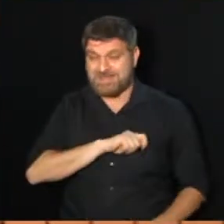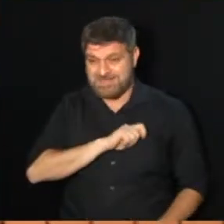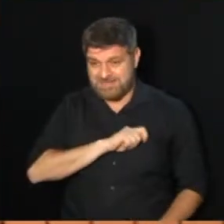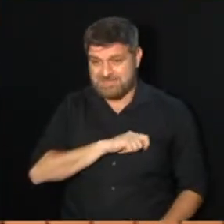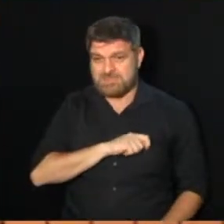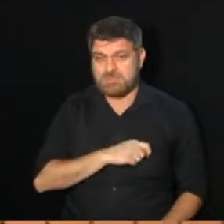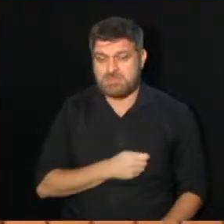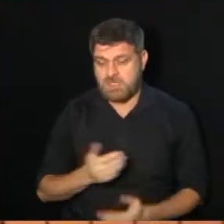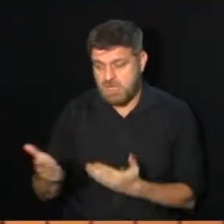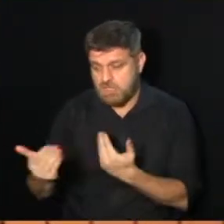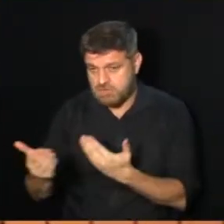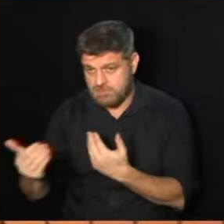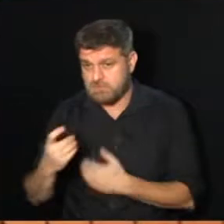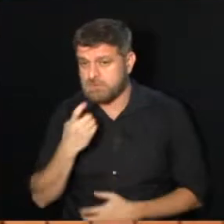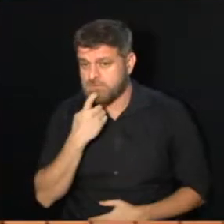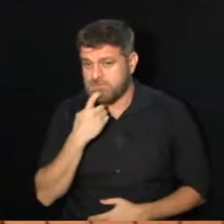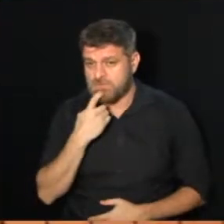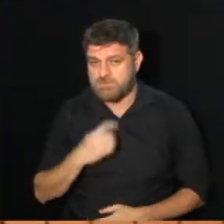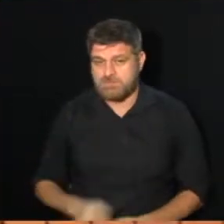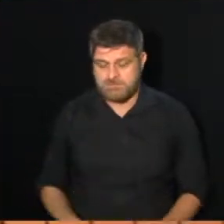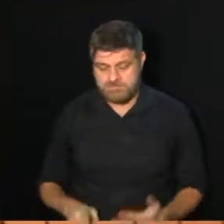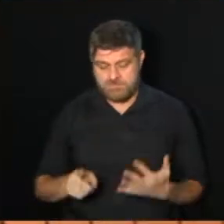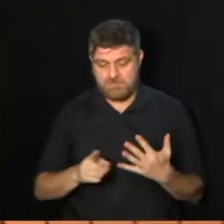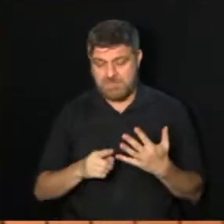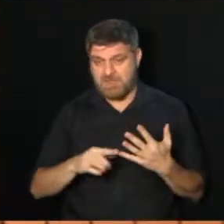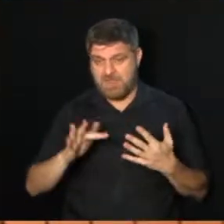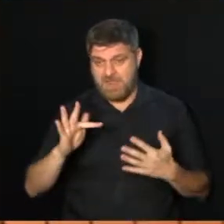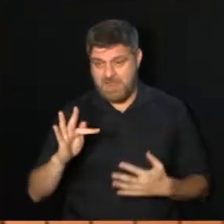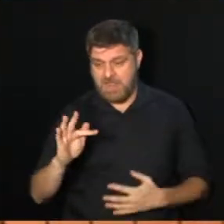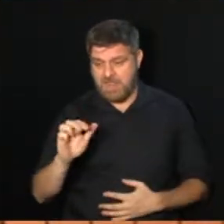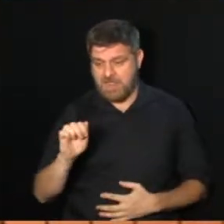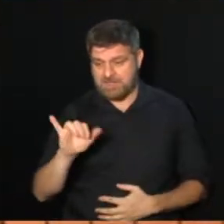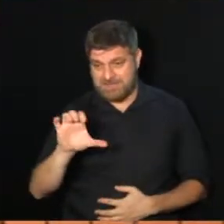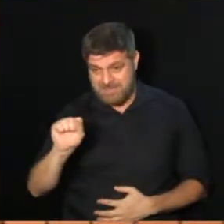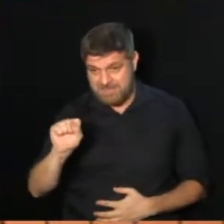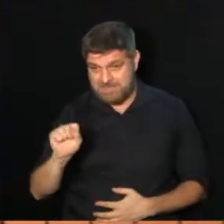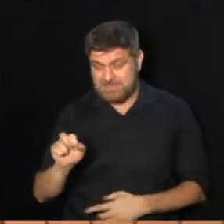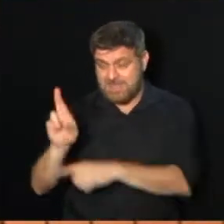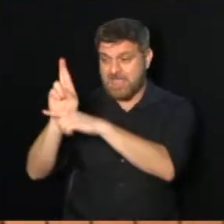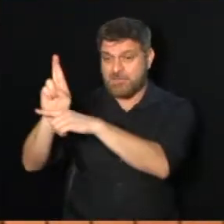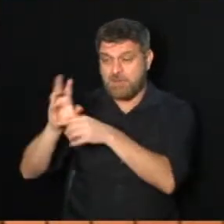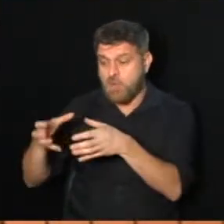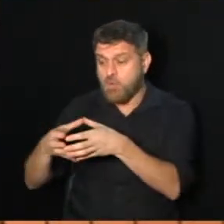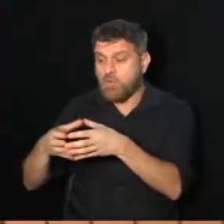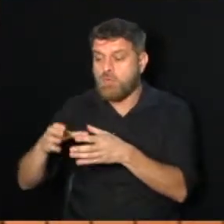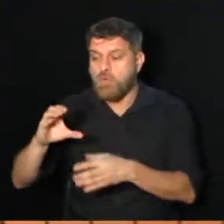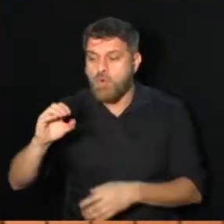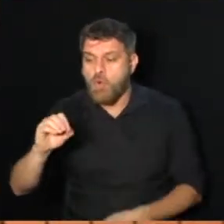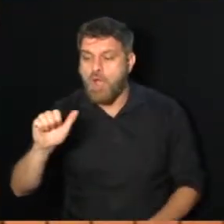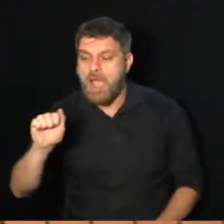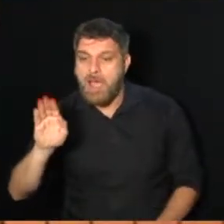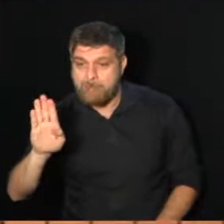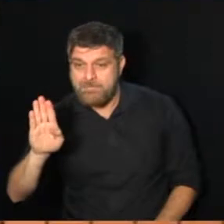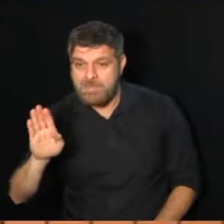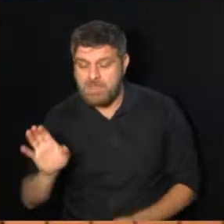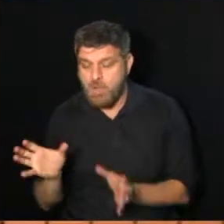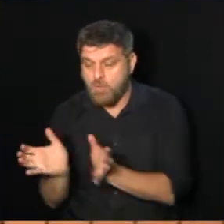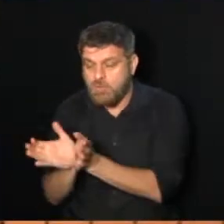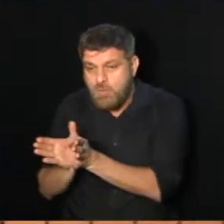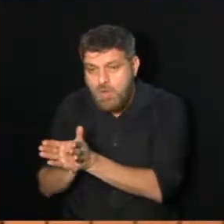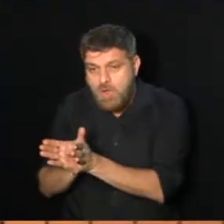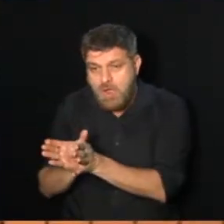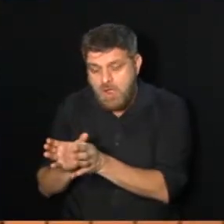Campinas, a doutora Thais, que representa aqui a Ordem dos Advogados do Brasil, especificamente a Comissão de